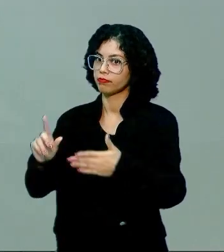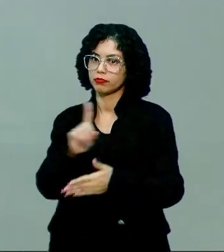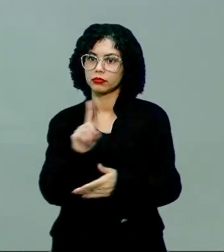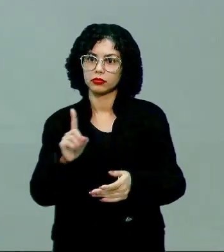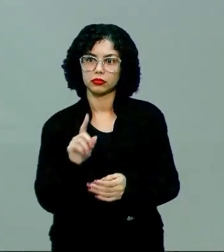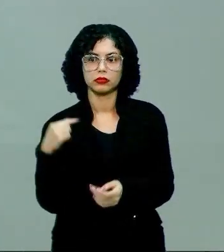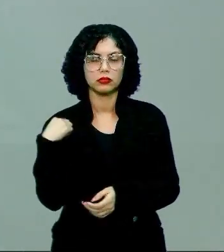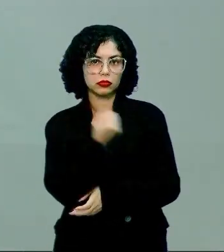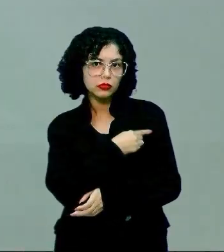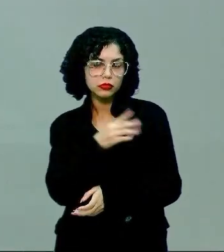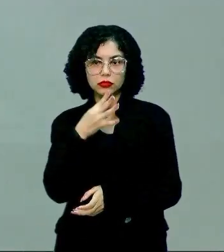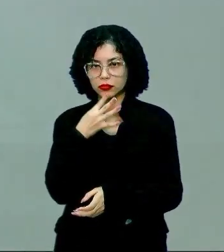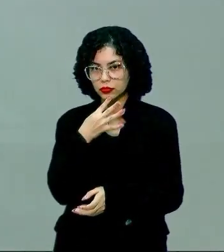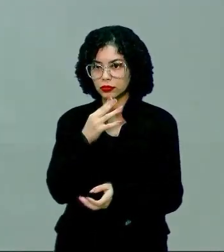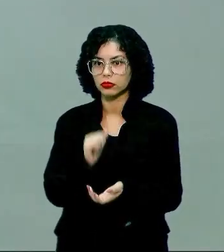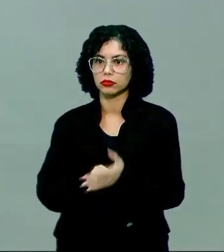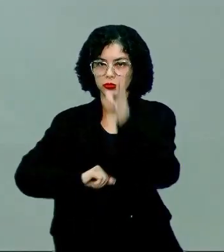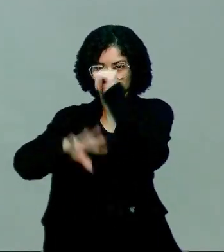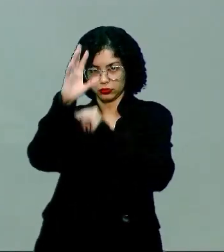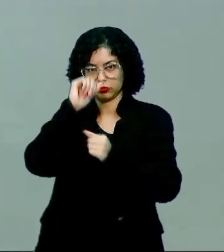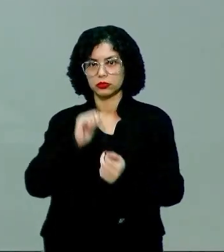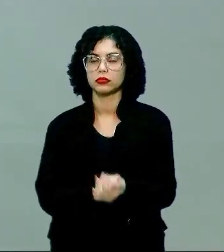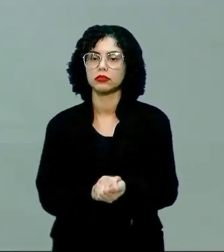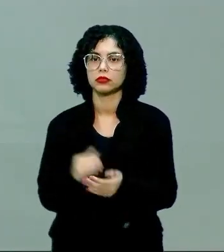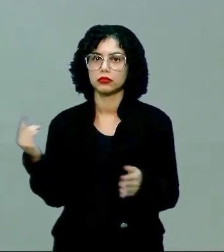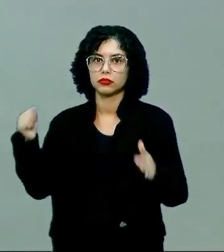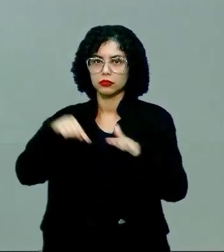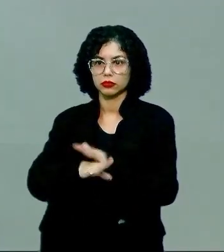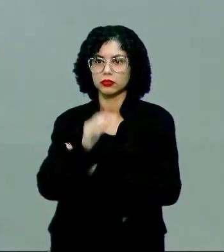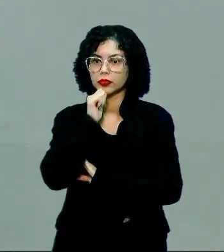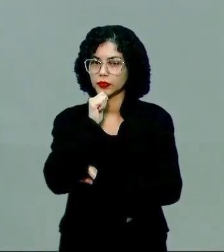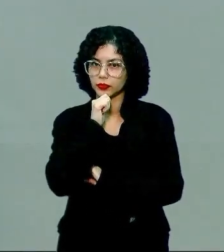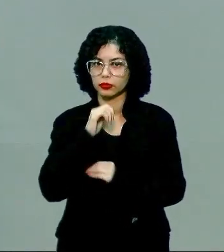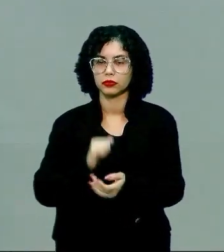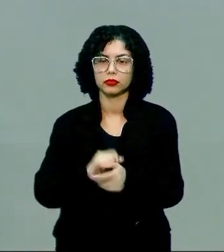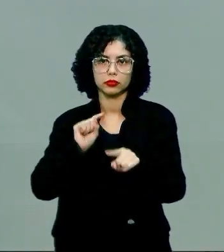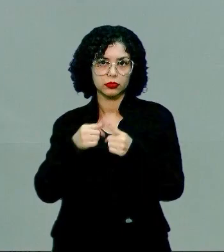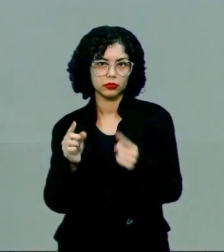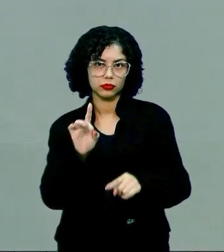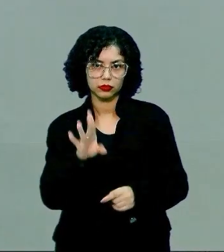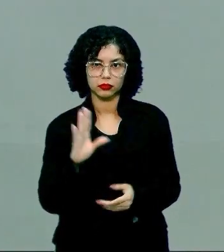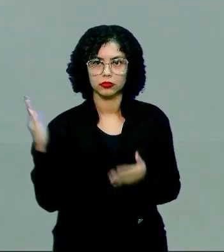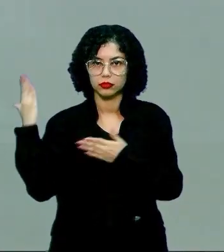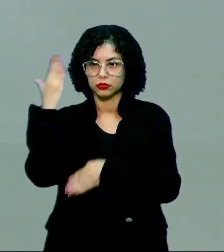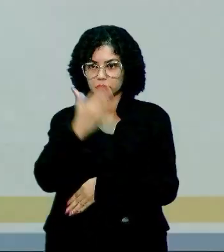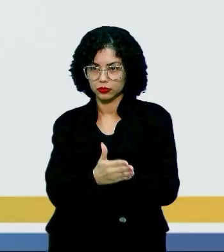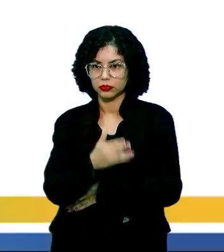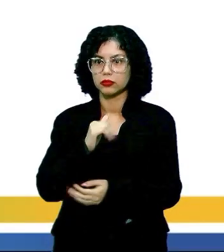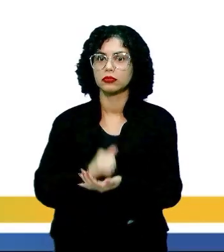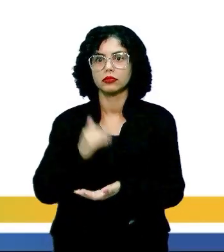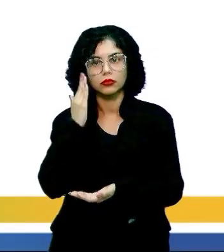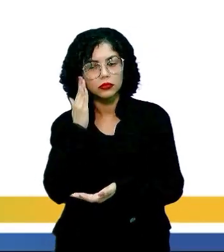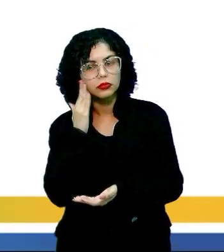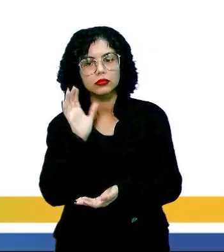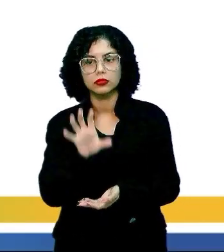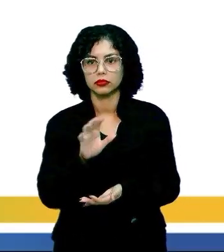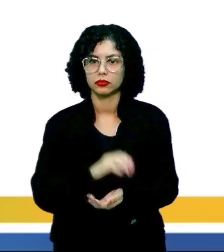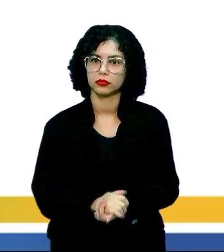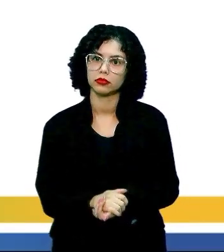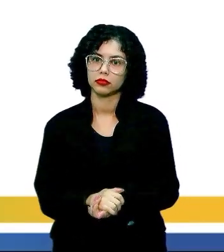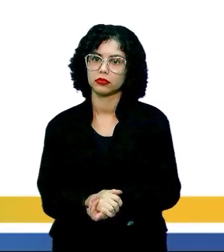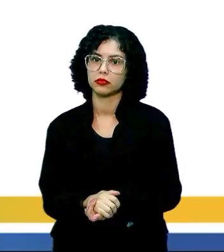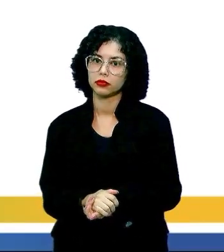ou impede de novos conhecimentos seja inseridos Tá bom mas aqui é só algo direcional compreendido isso